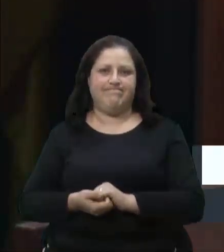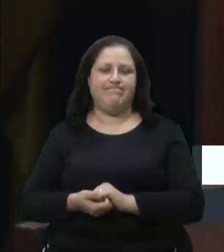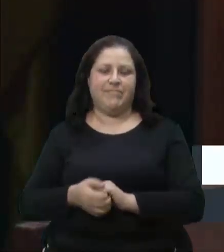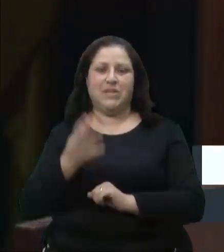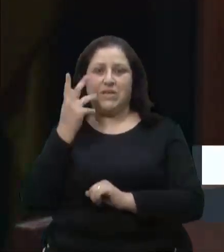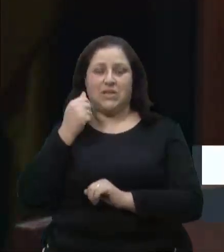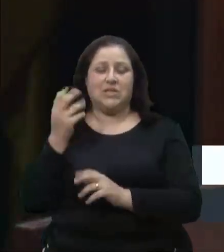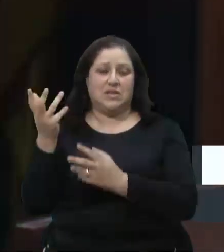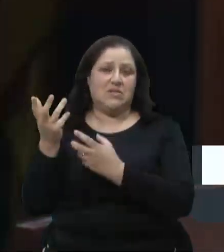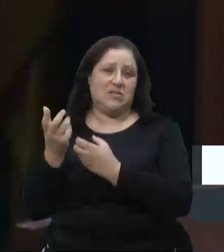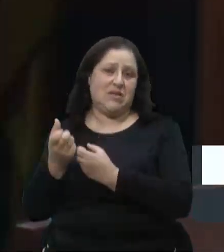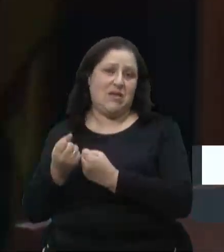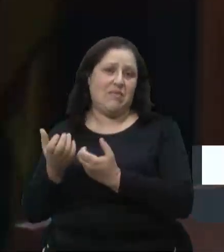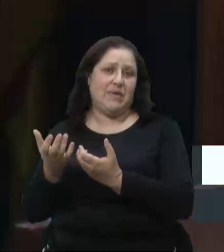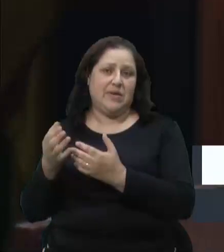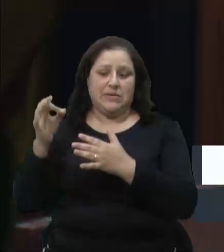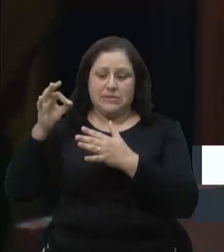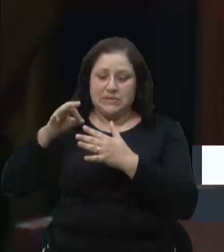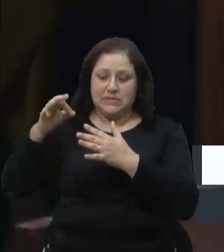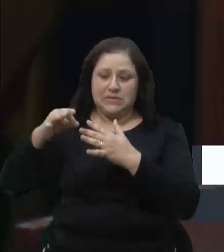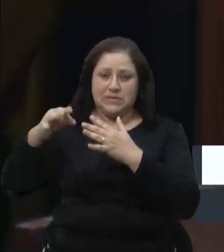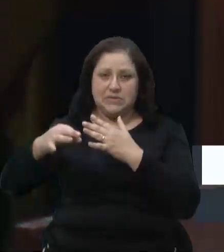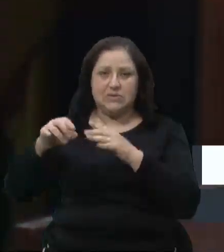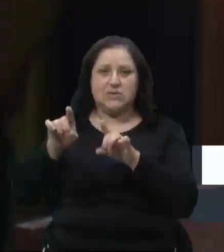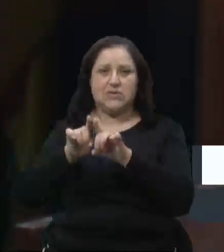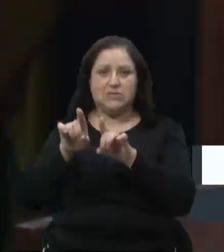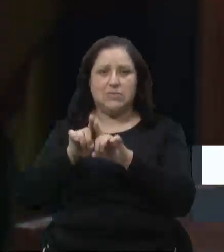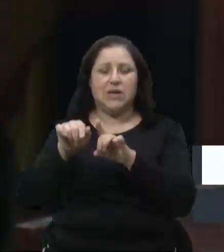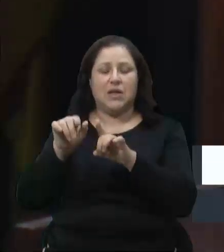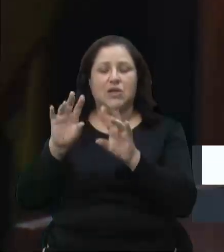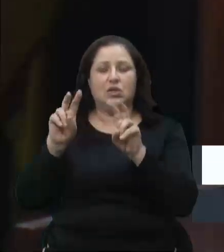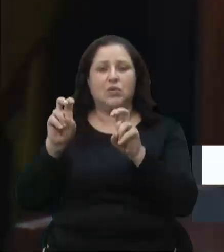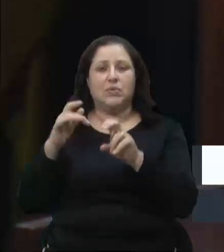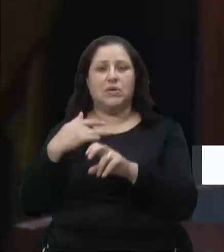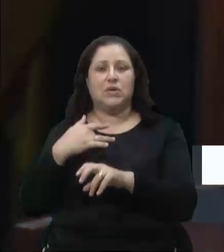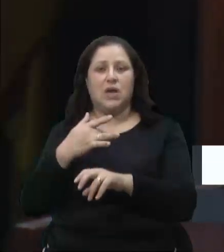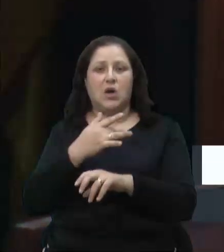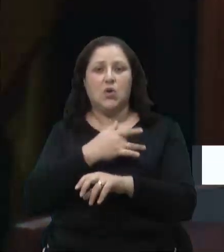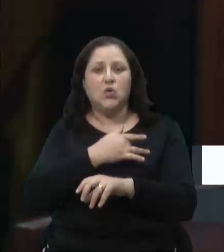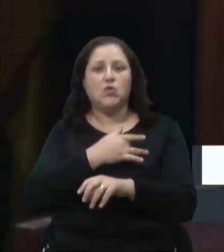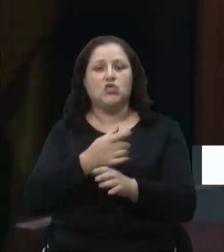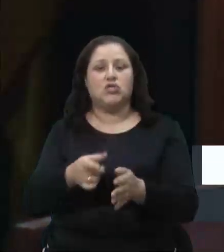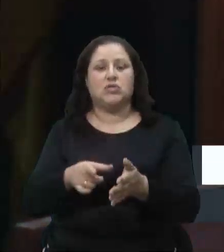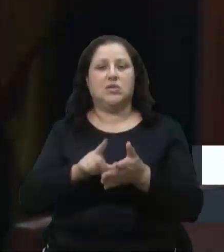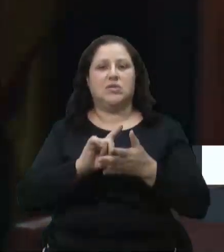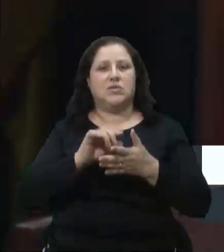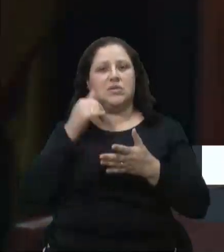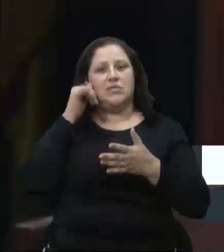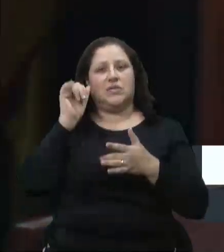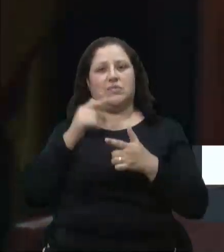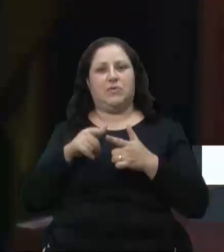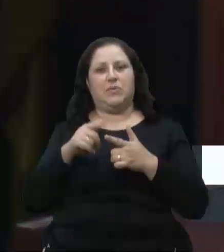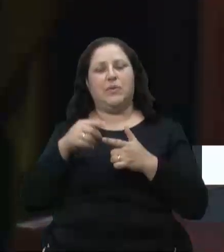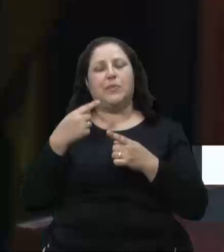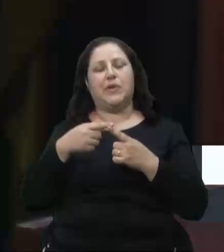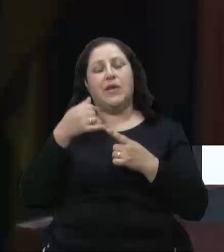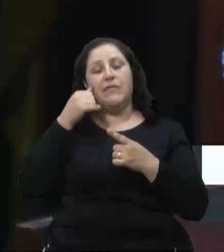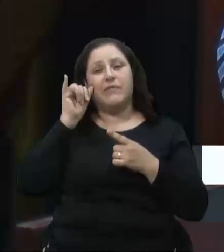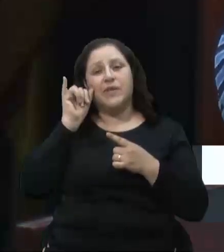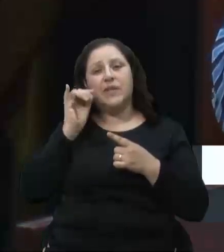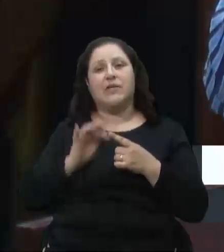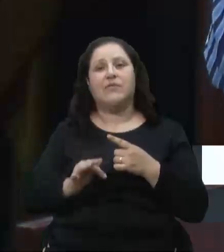recebendo, e isso acaba sendo até uma questão de saúde preventiva, porque vai evitar internação lá na